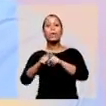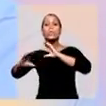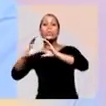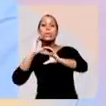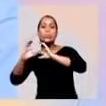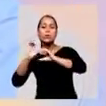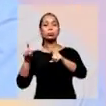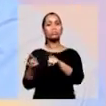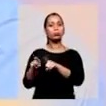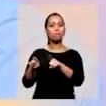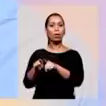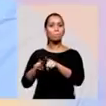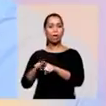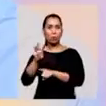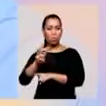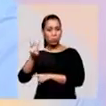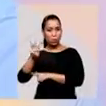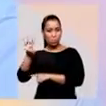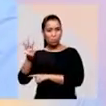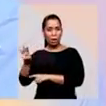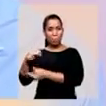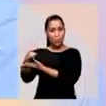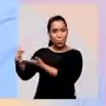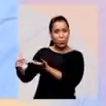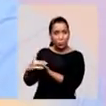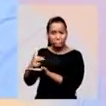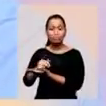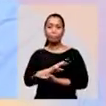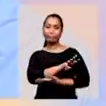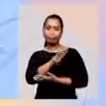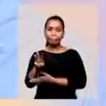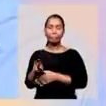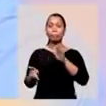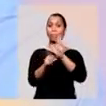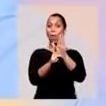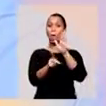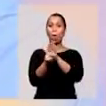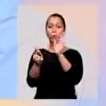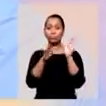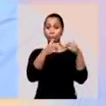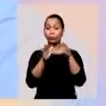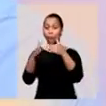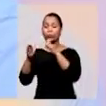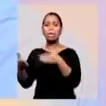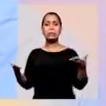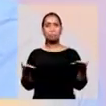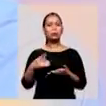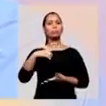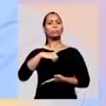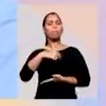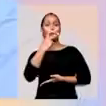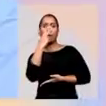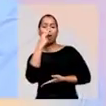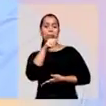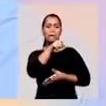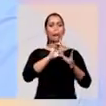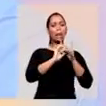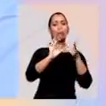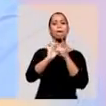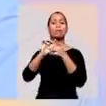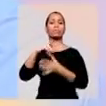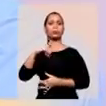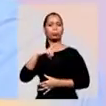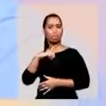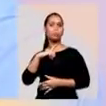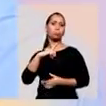de comunicação, a área de web designer são áreas técnicas, áreas mais específicas que hoje ainda a gente vê um fôlego, um campo aberto,